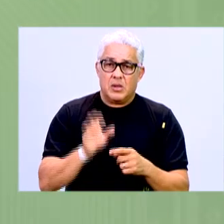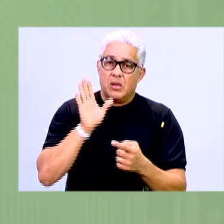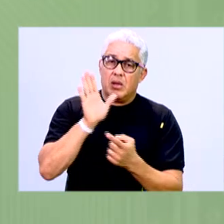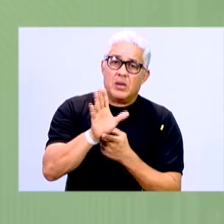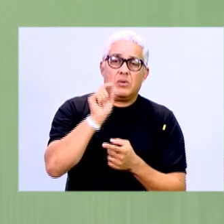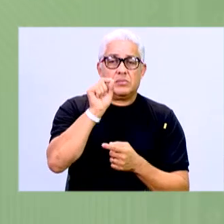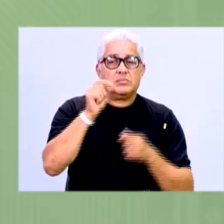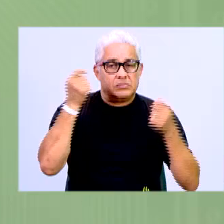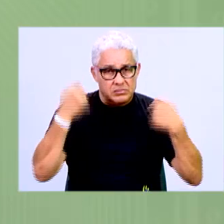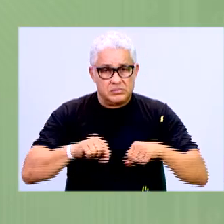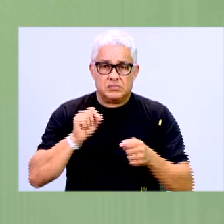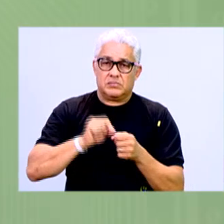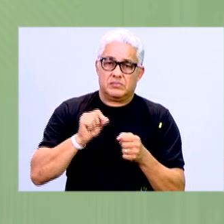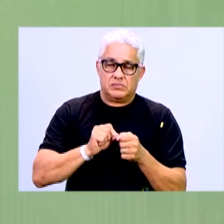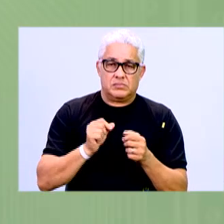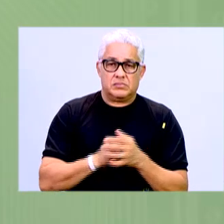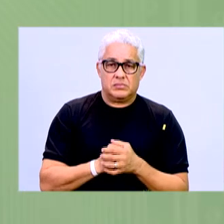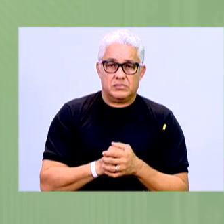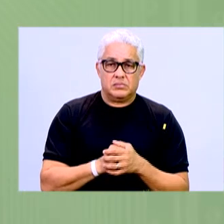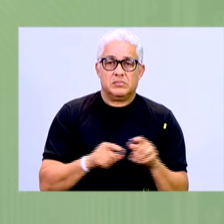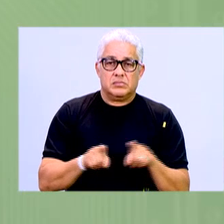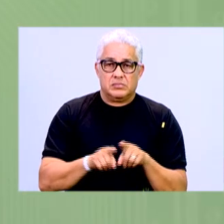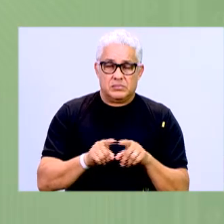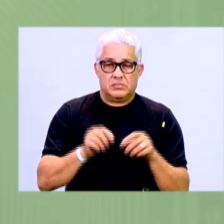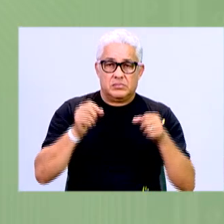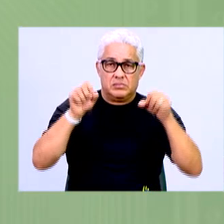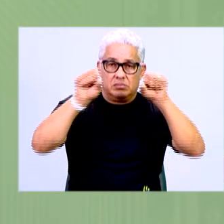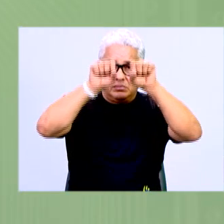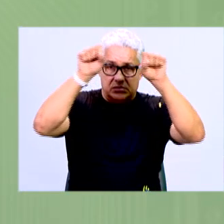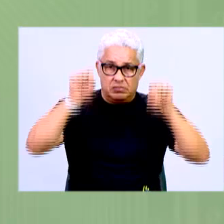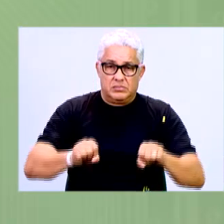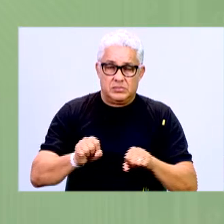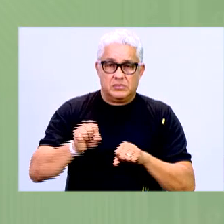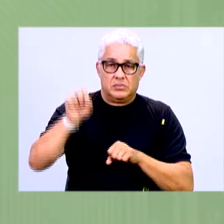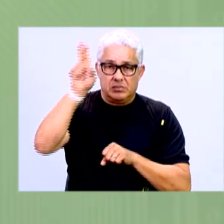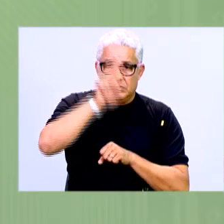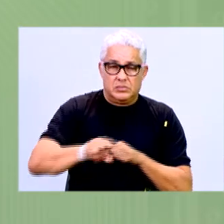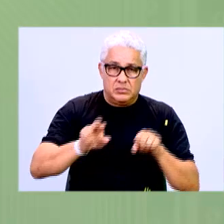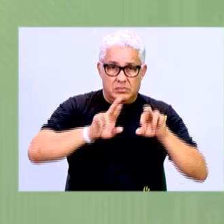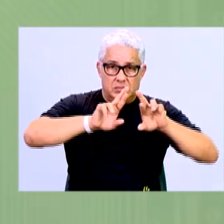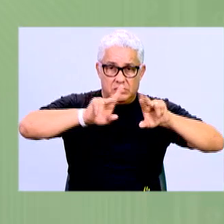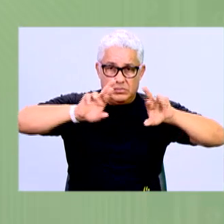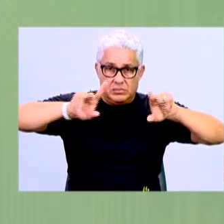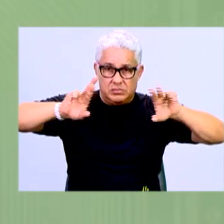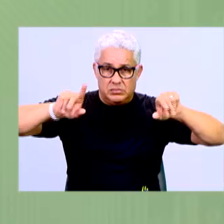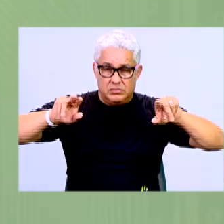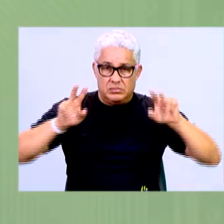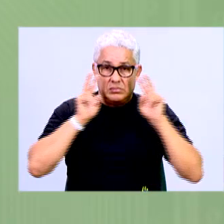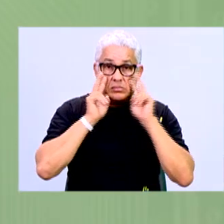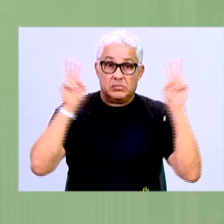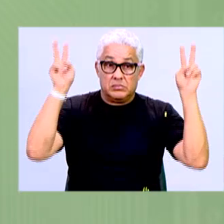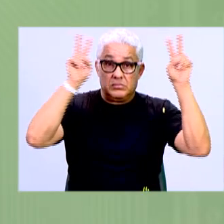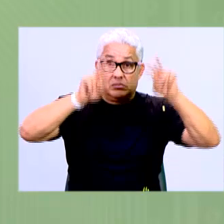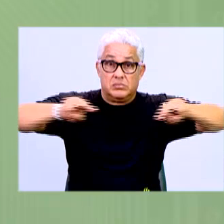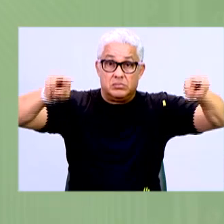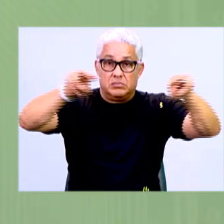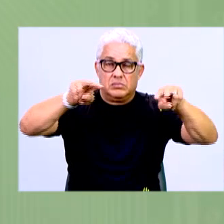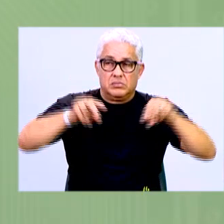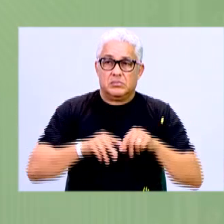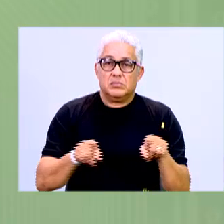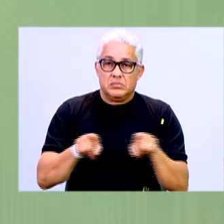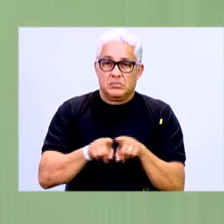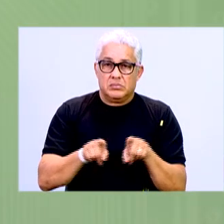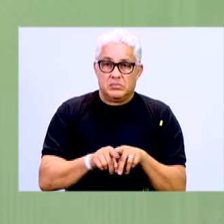que ele deve fazer. Vê tanto o sistema como os seus usuários, de uma perspectiva externa,